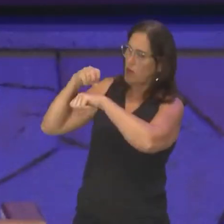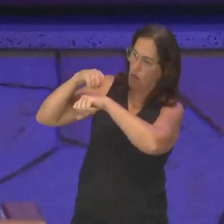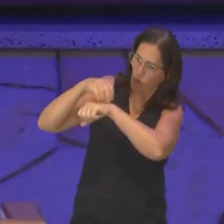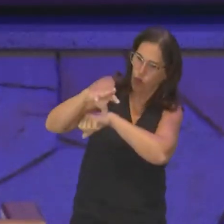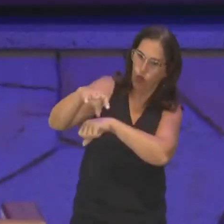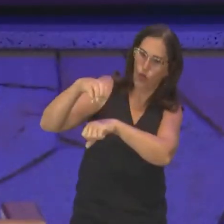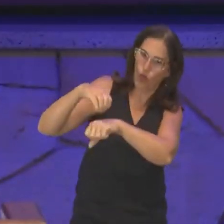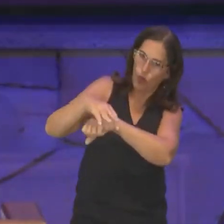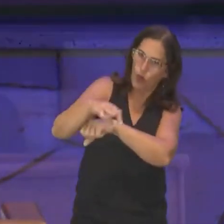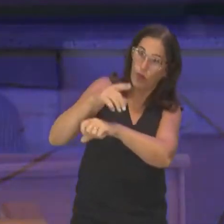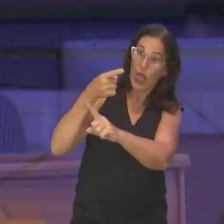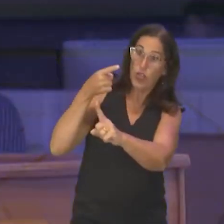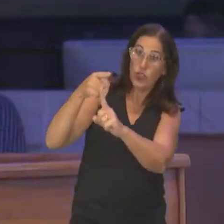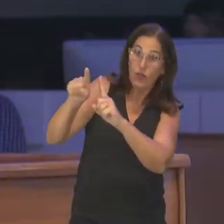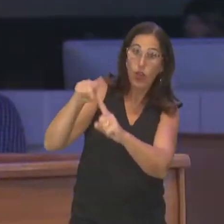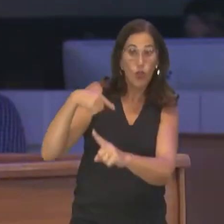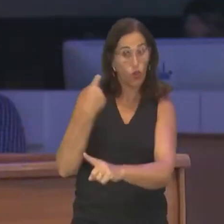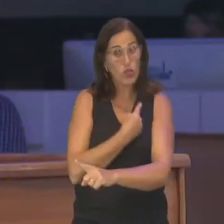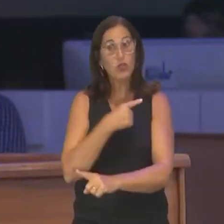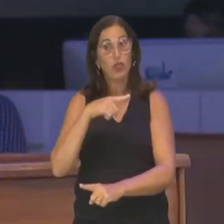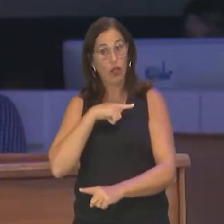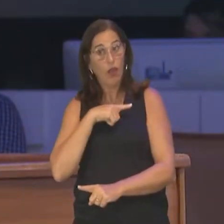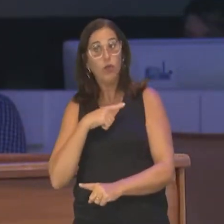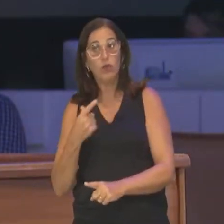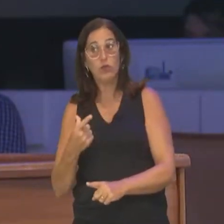É esse o desafio que nós temos.